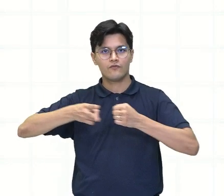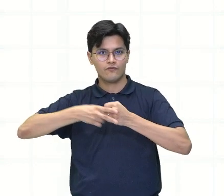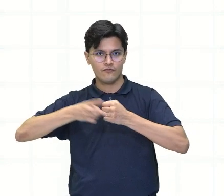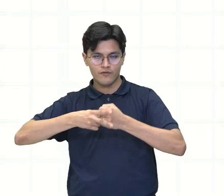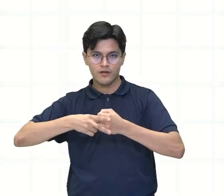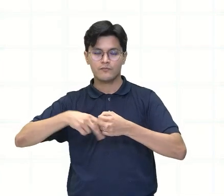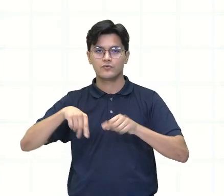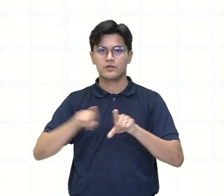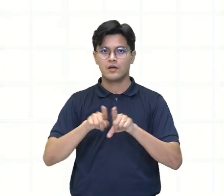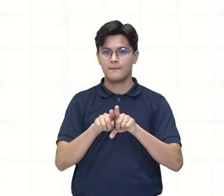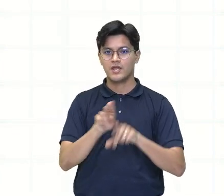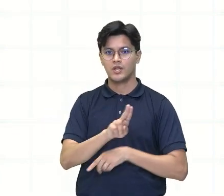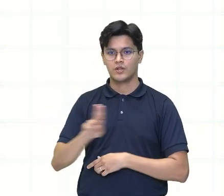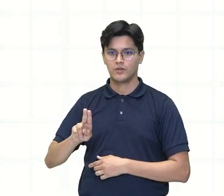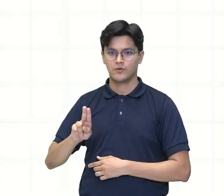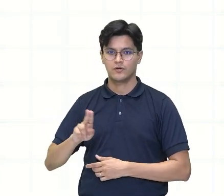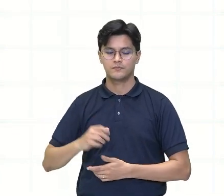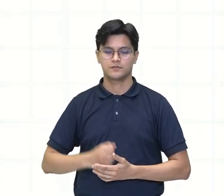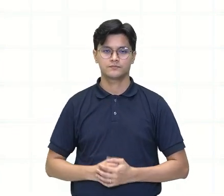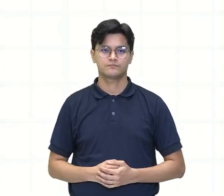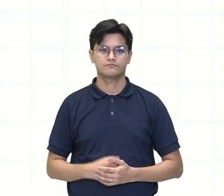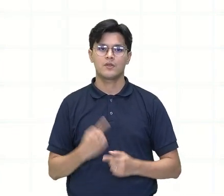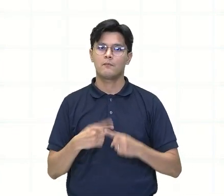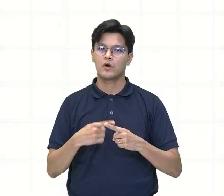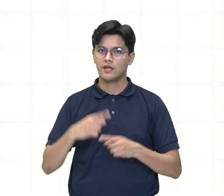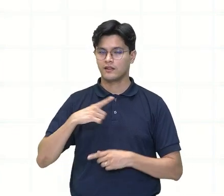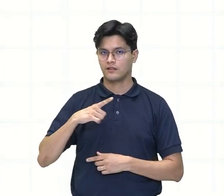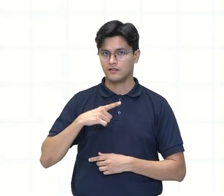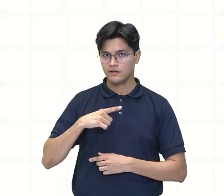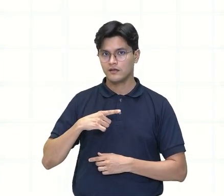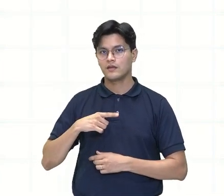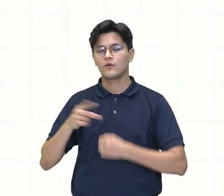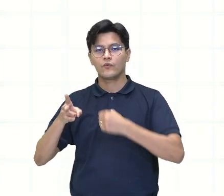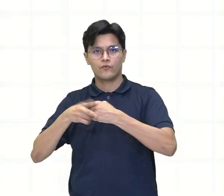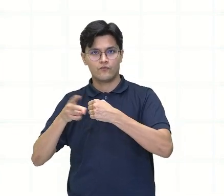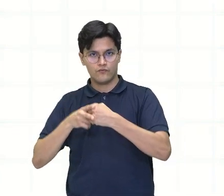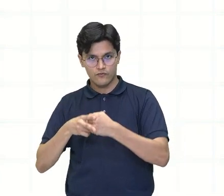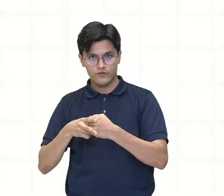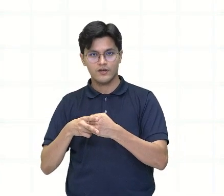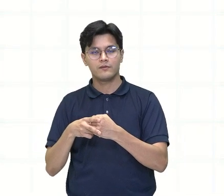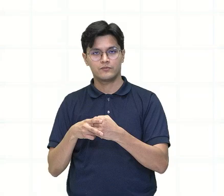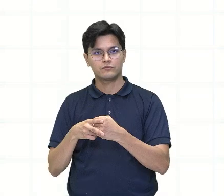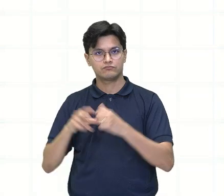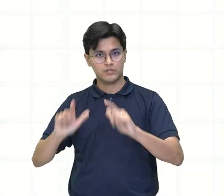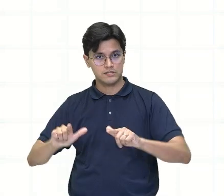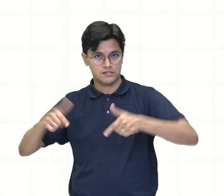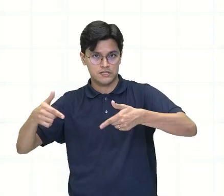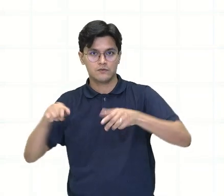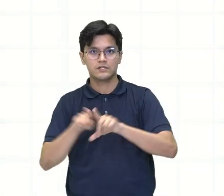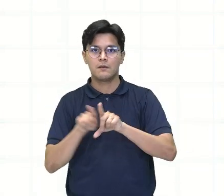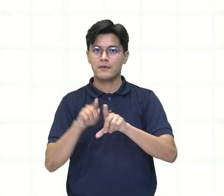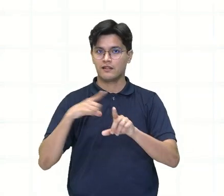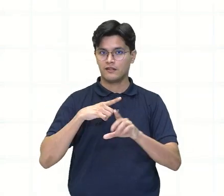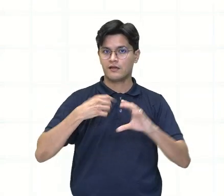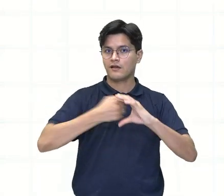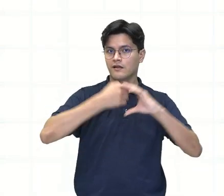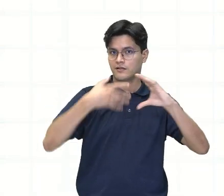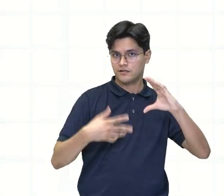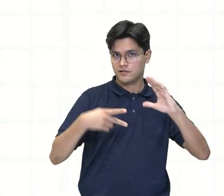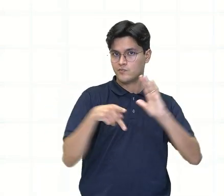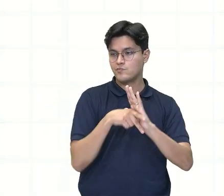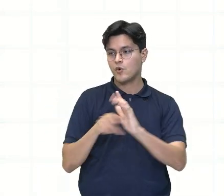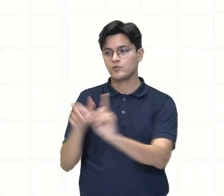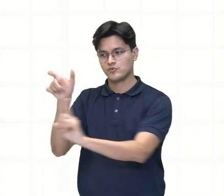característica, né, do nosso João aqui, que é o sujeito, tá bom? Vamos só voltar aqui rapidinho, olha só, gente. Nesse caso aqui eu falei para vocês que